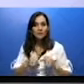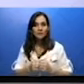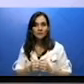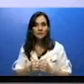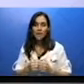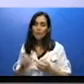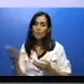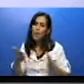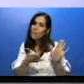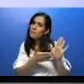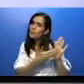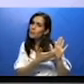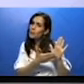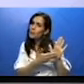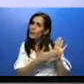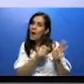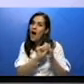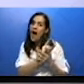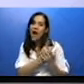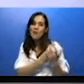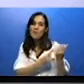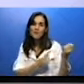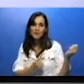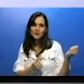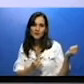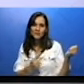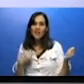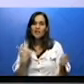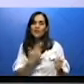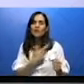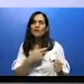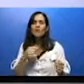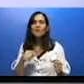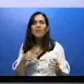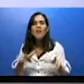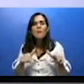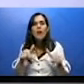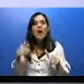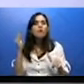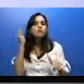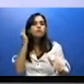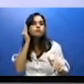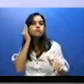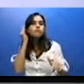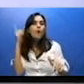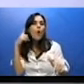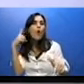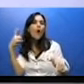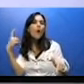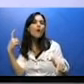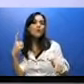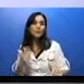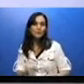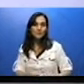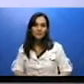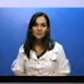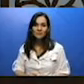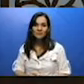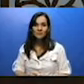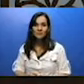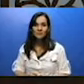da apostila que nós vamos trabalhar bem a sonoridade tá bom tonalidade